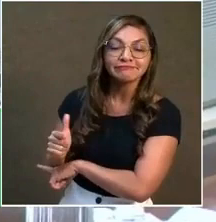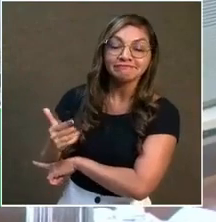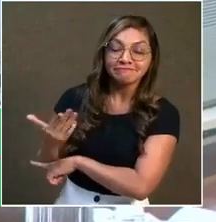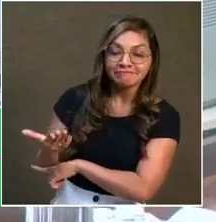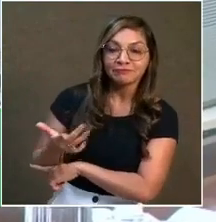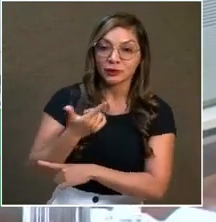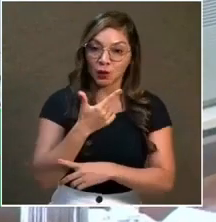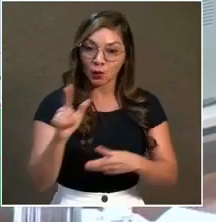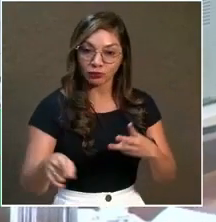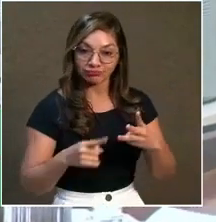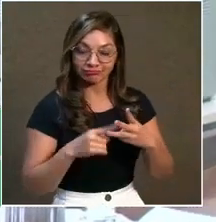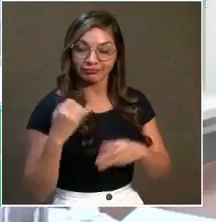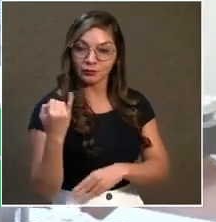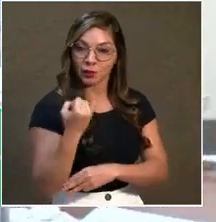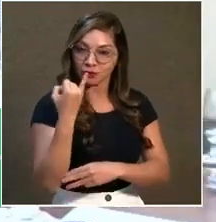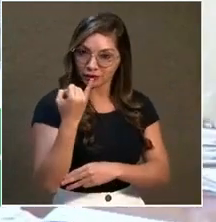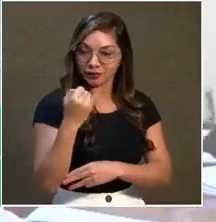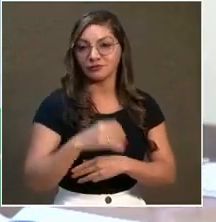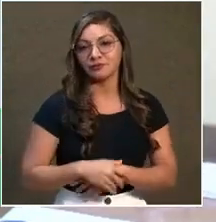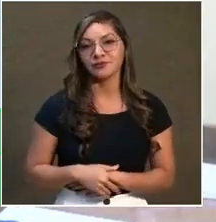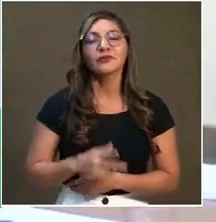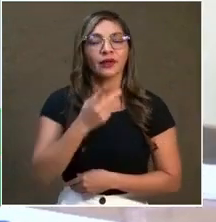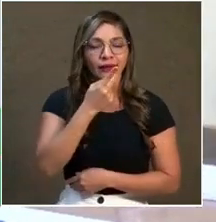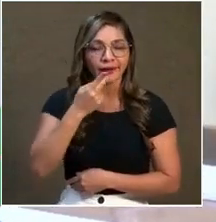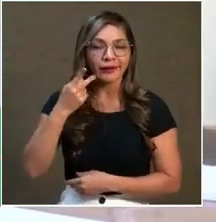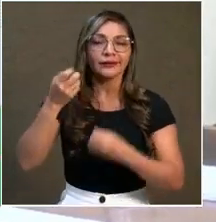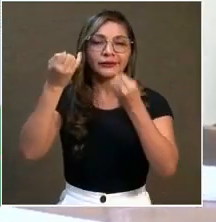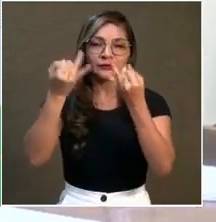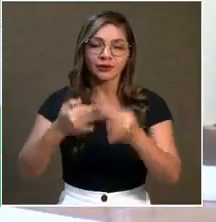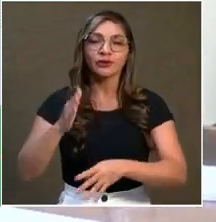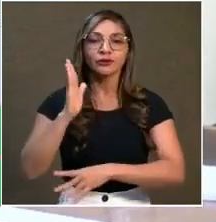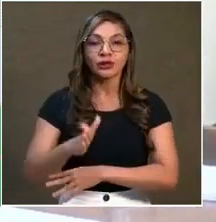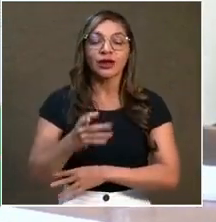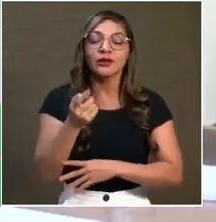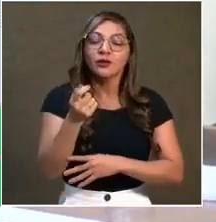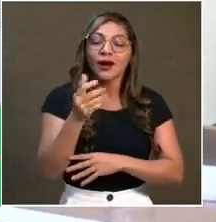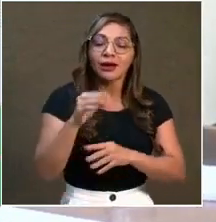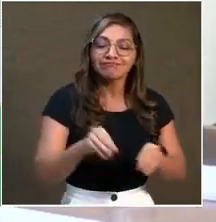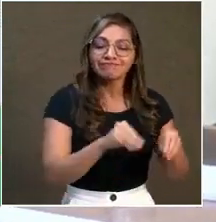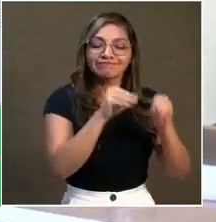Tem mais um ponto que é interessante. Cássio esclareceu que ele estava fazendo a mudança.